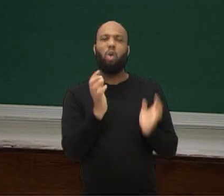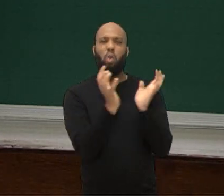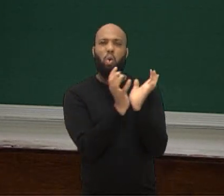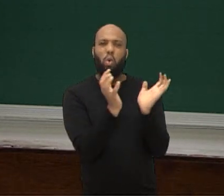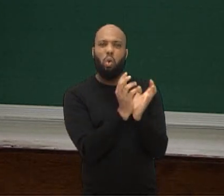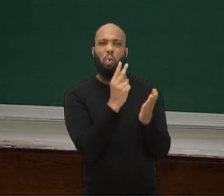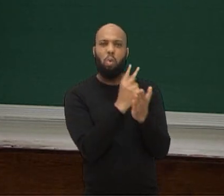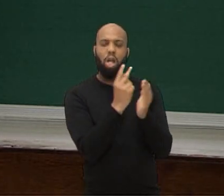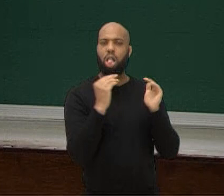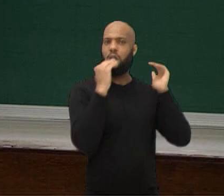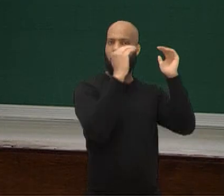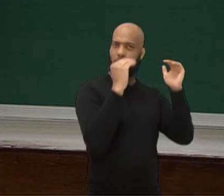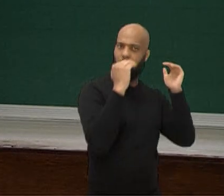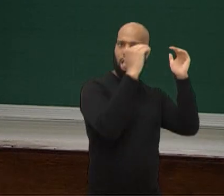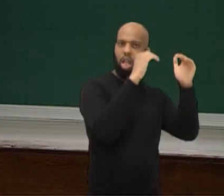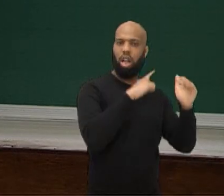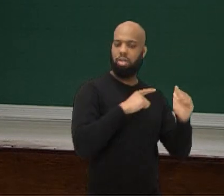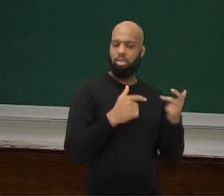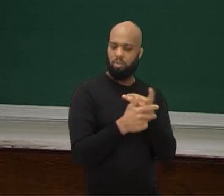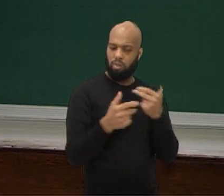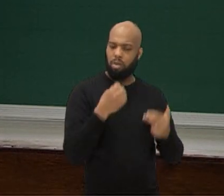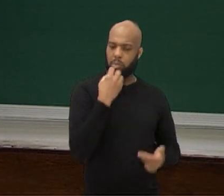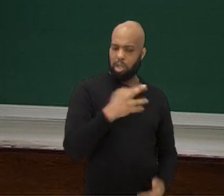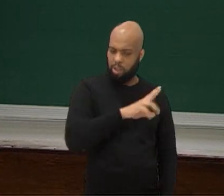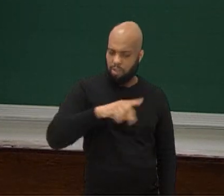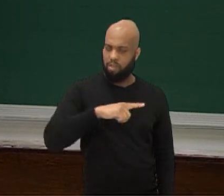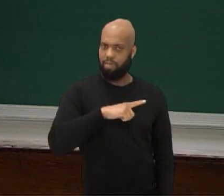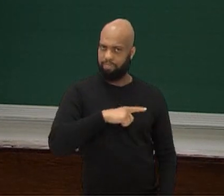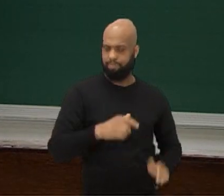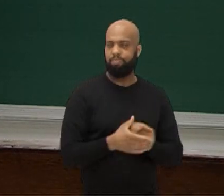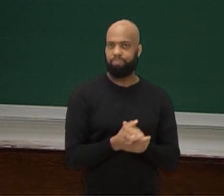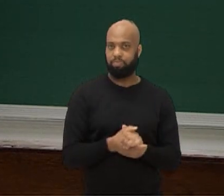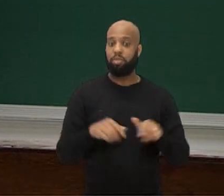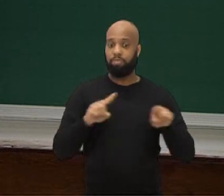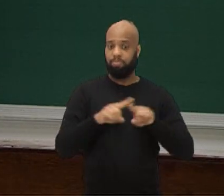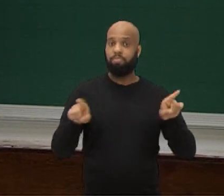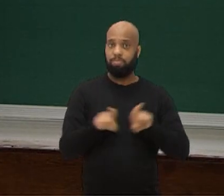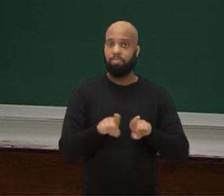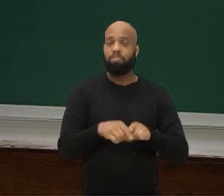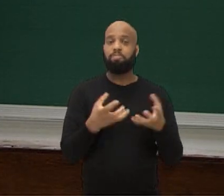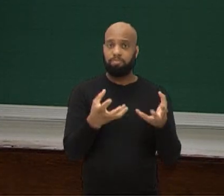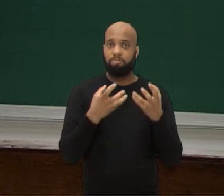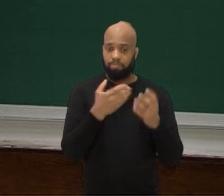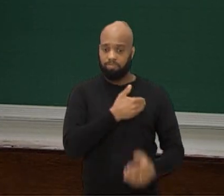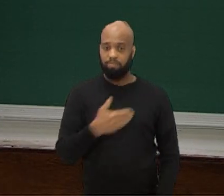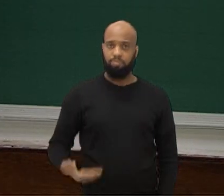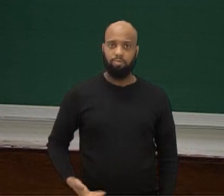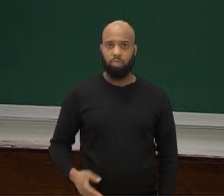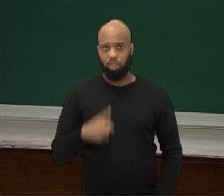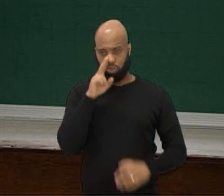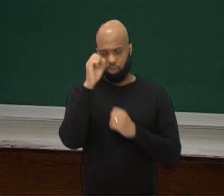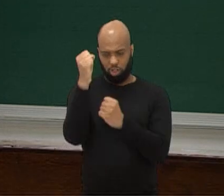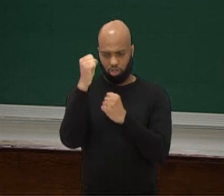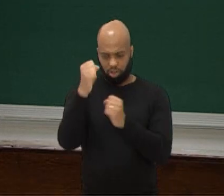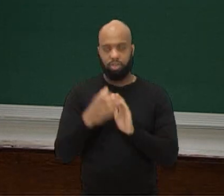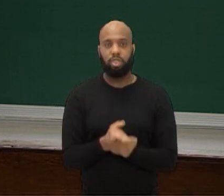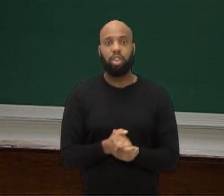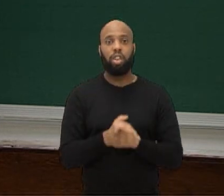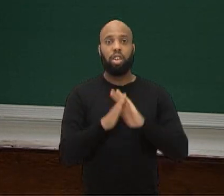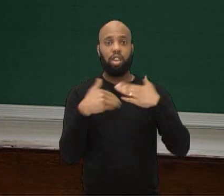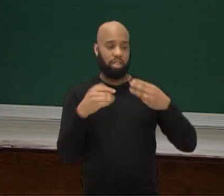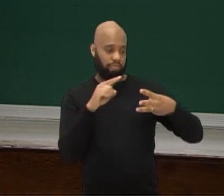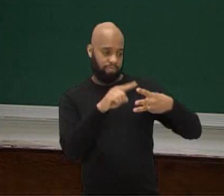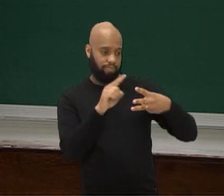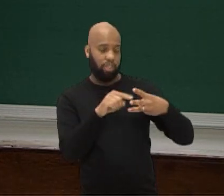das províncias, mas também com um governo central forte. Em outras palavras, os moderados, como o próprio nome